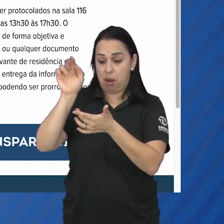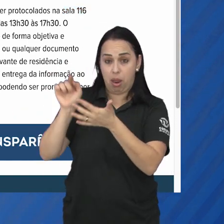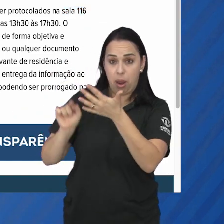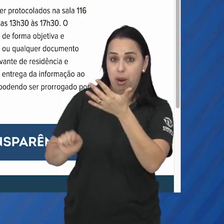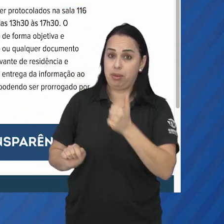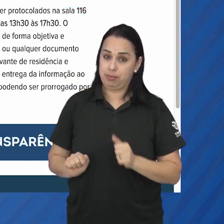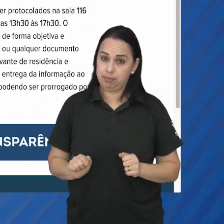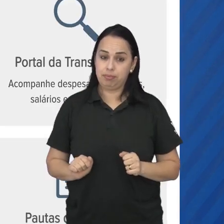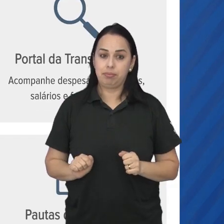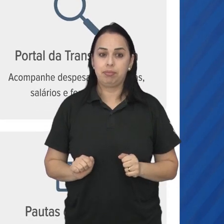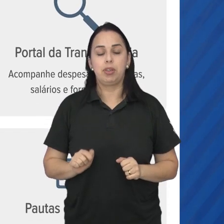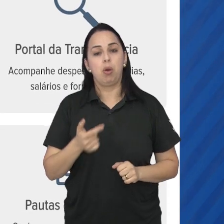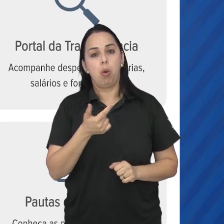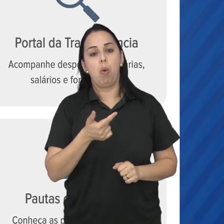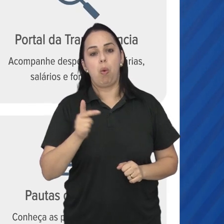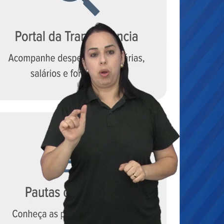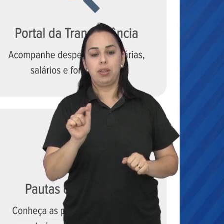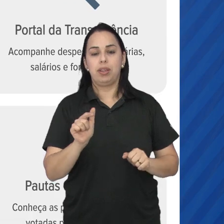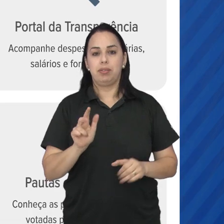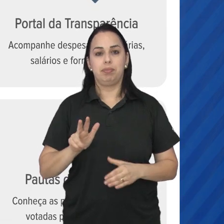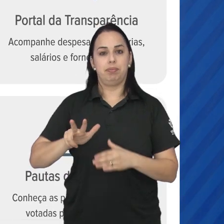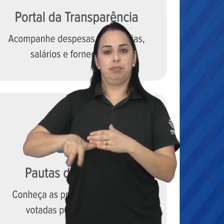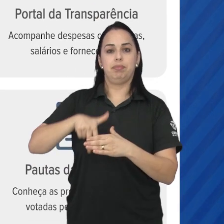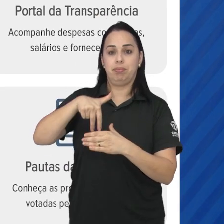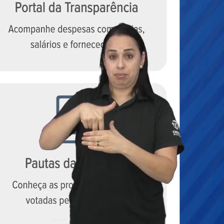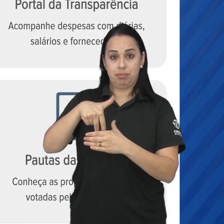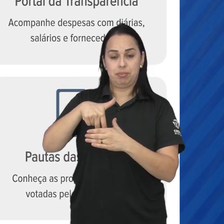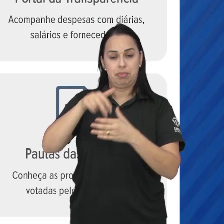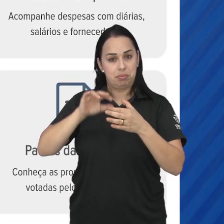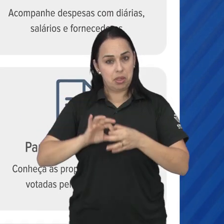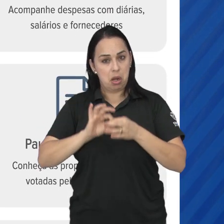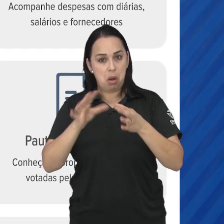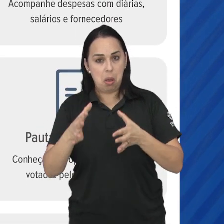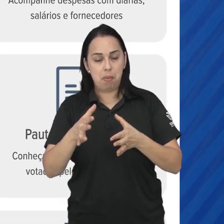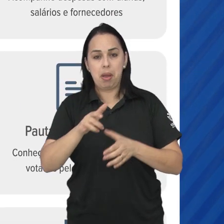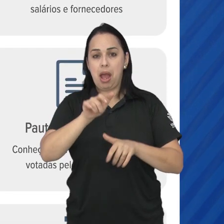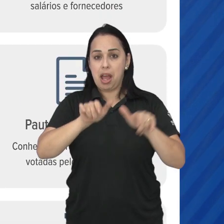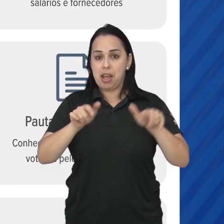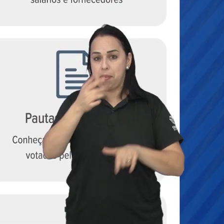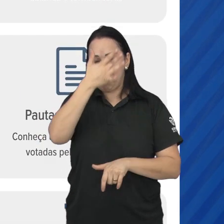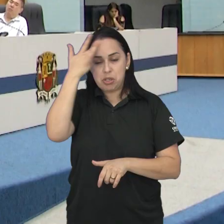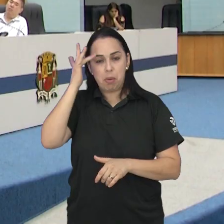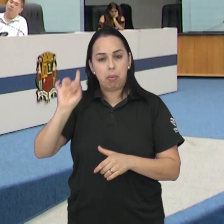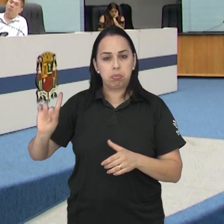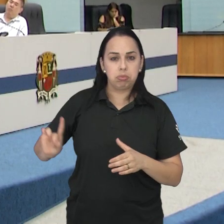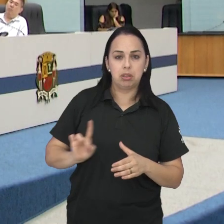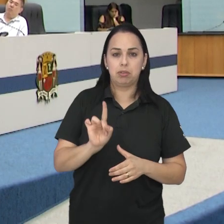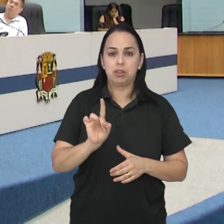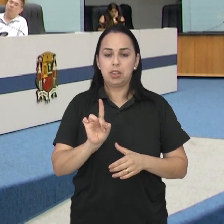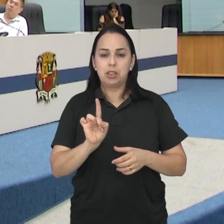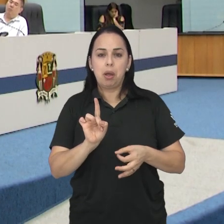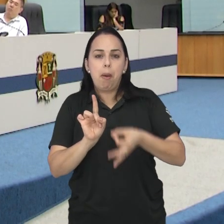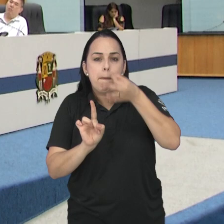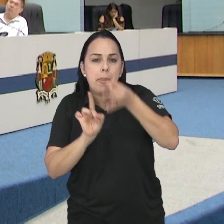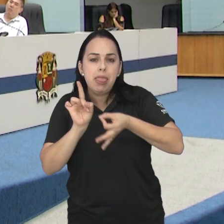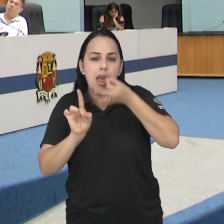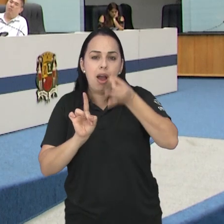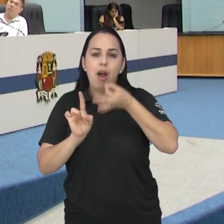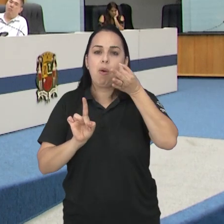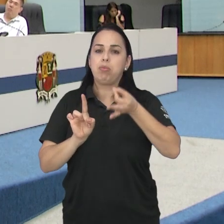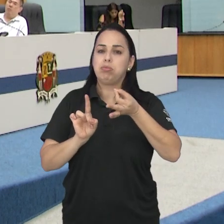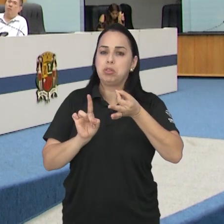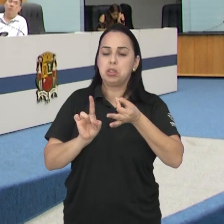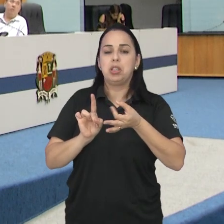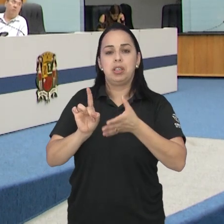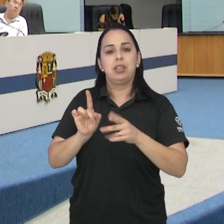outras demandas. Outro canal é a Tribuna Livre, espaço em que a população pode apresentar demandas aos